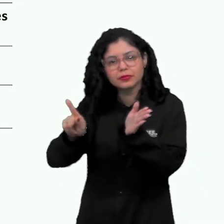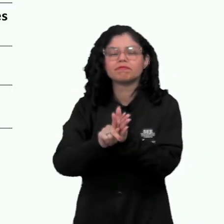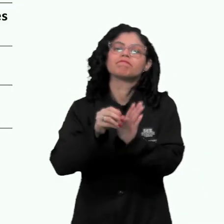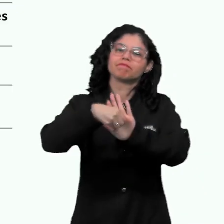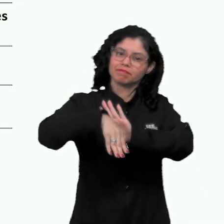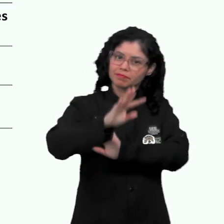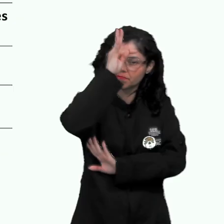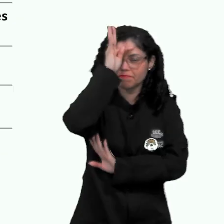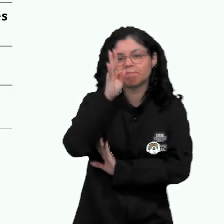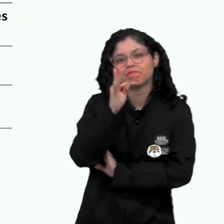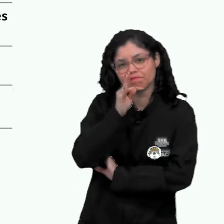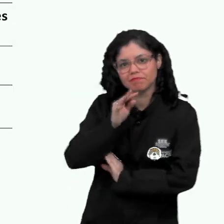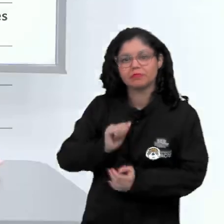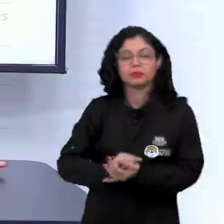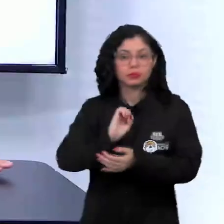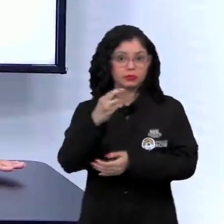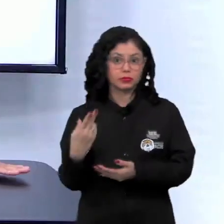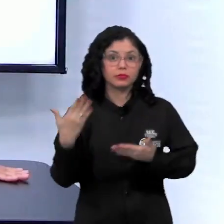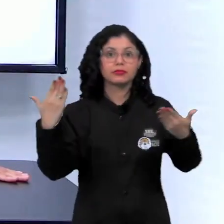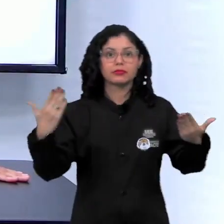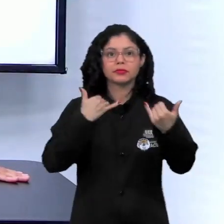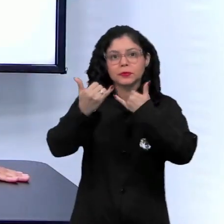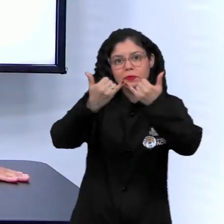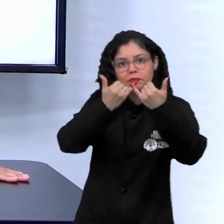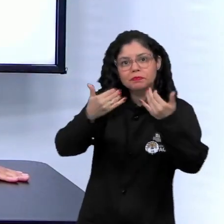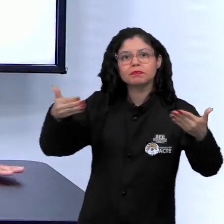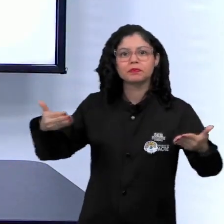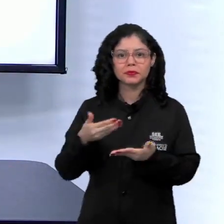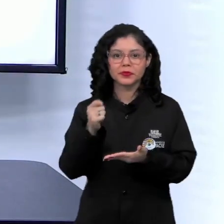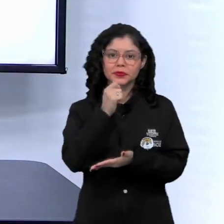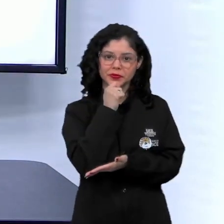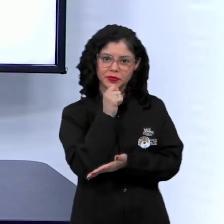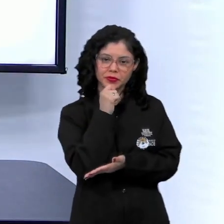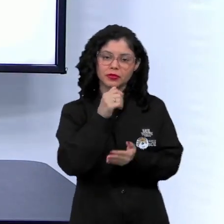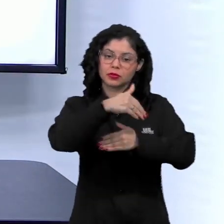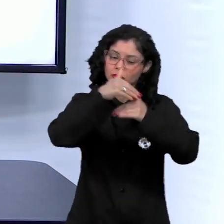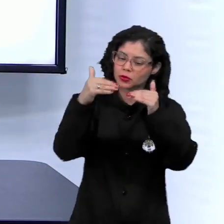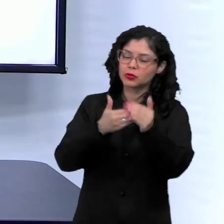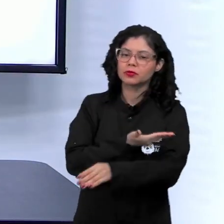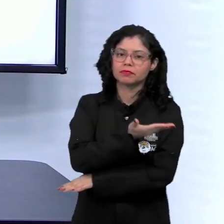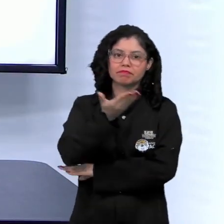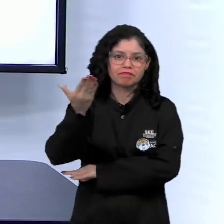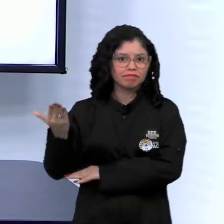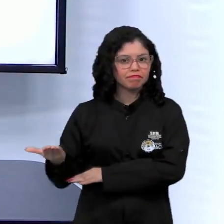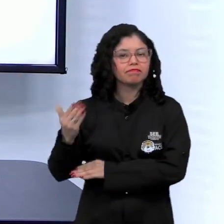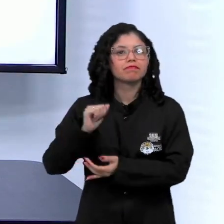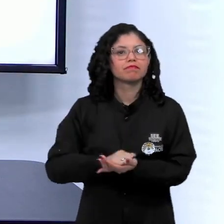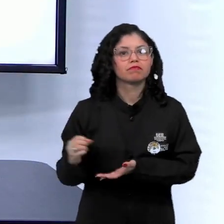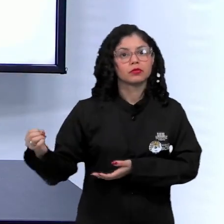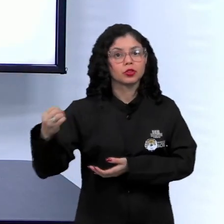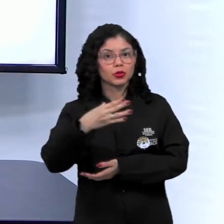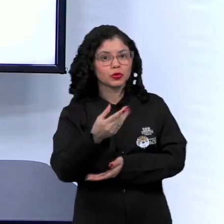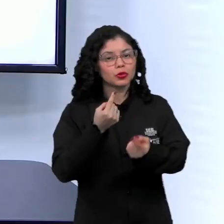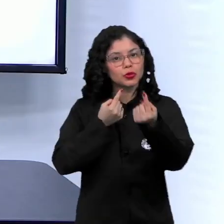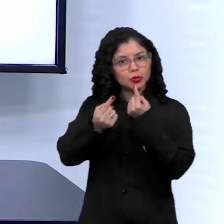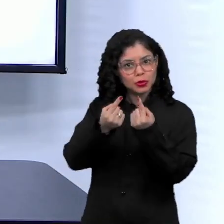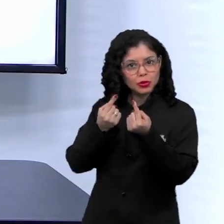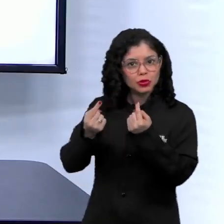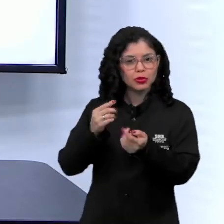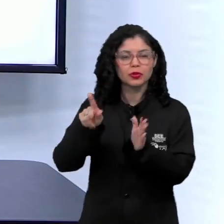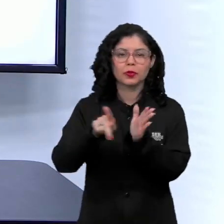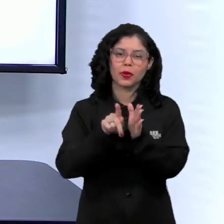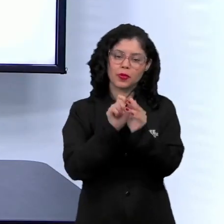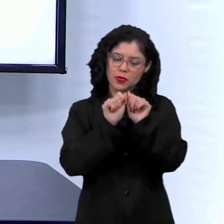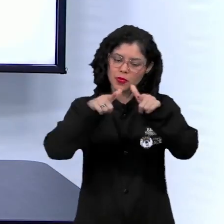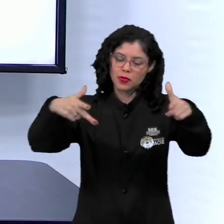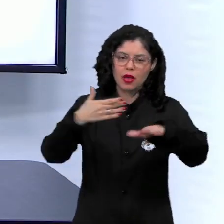mídia tradicional. Ou seja, a informação é para todos. Esse novo meio de